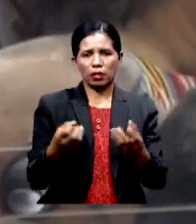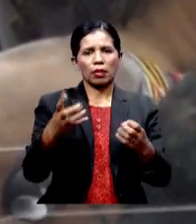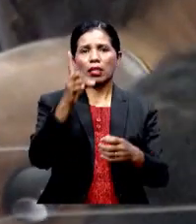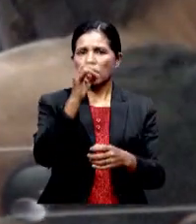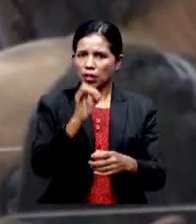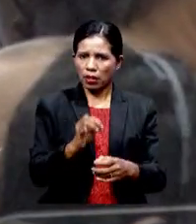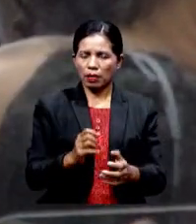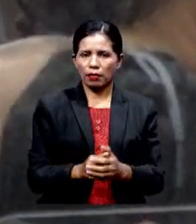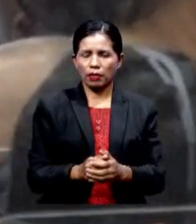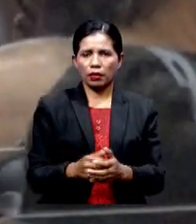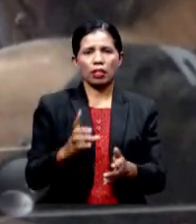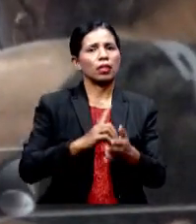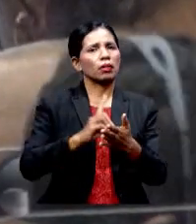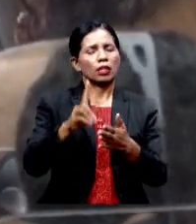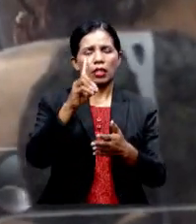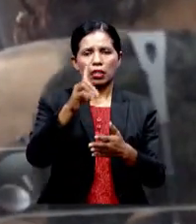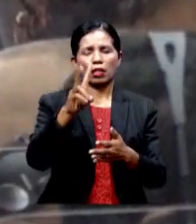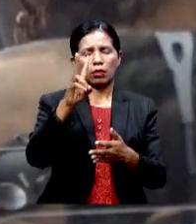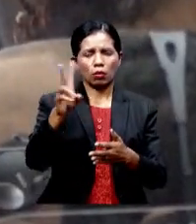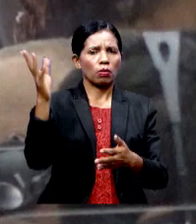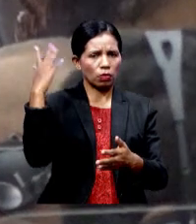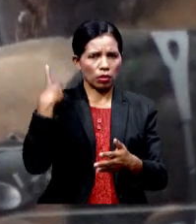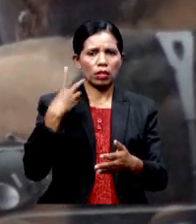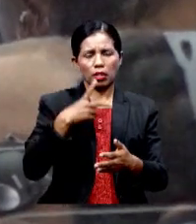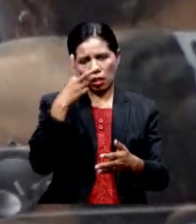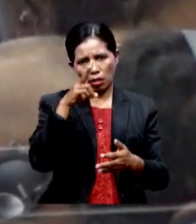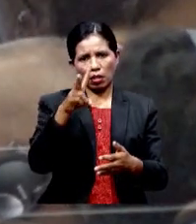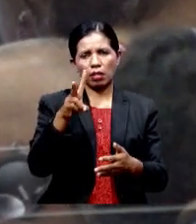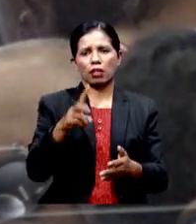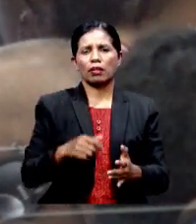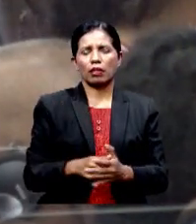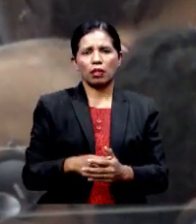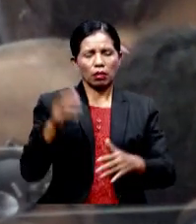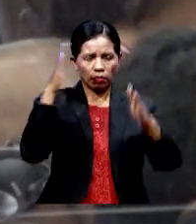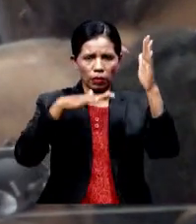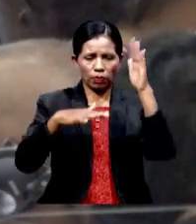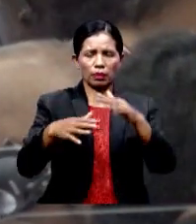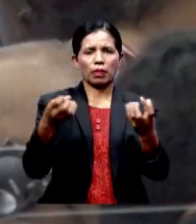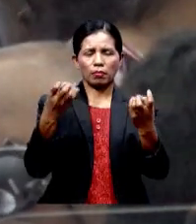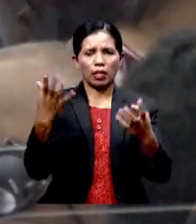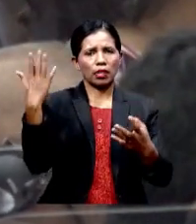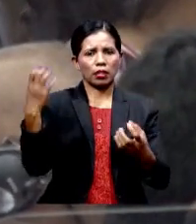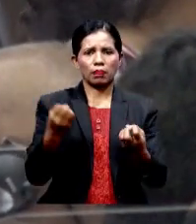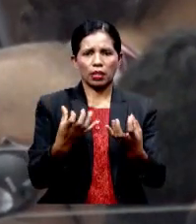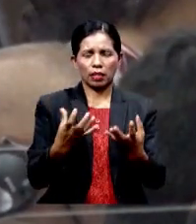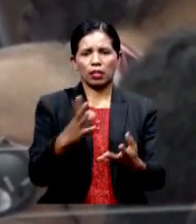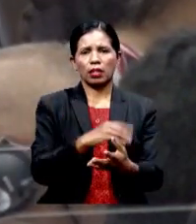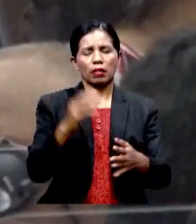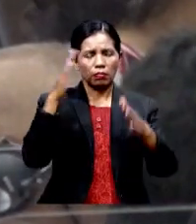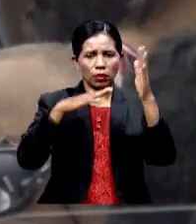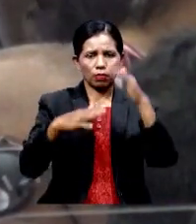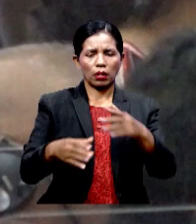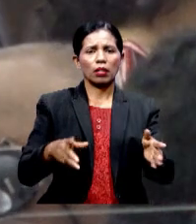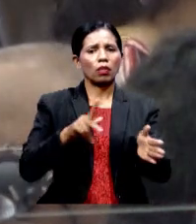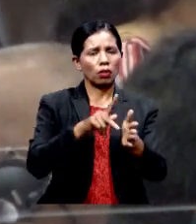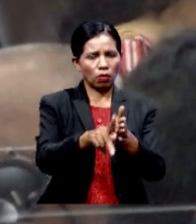dililaran. Ia semana ida rua liu bakutuk nemos ita kompanya hela kata problema ne acontece e problema hana malu,